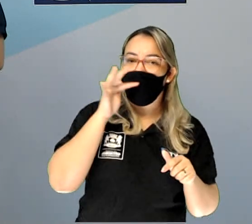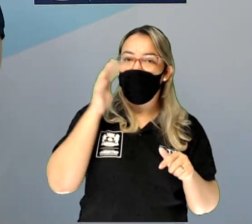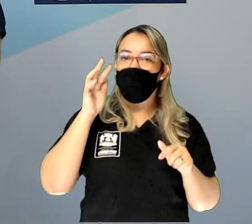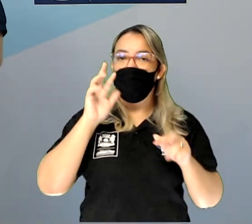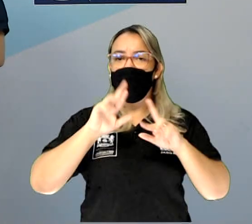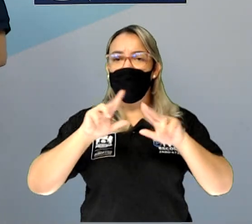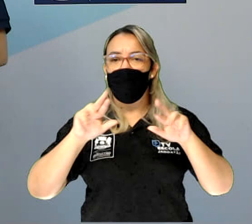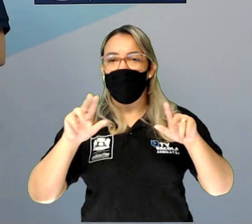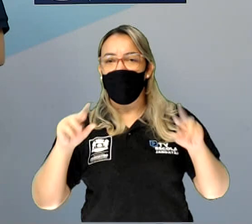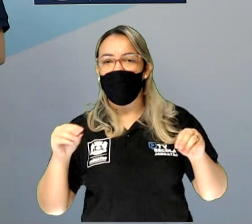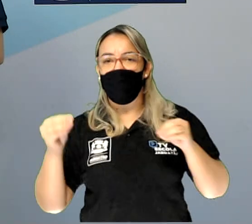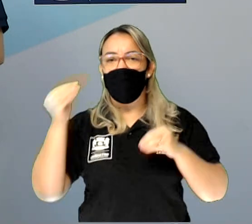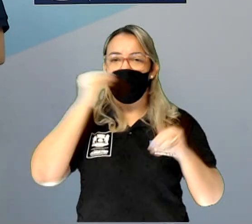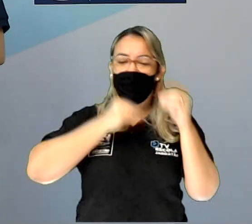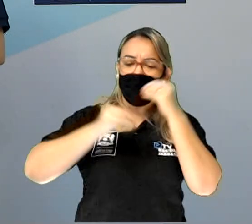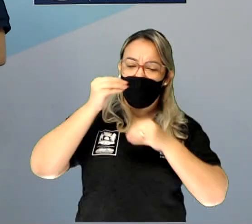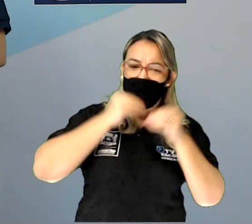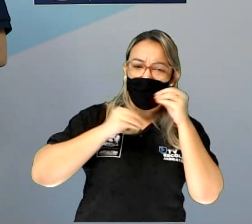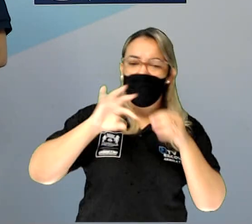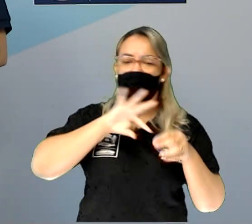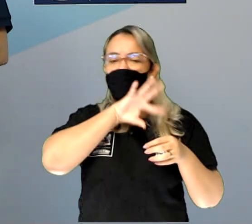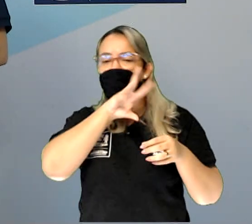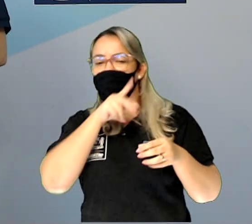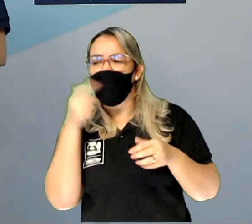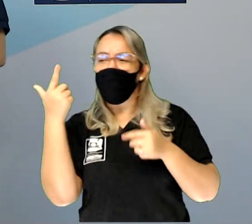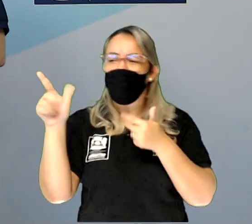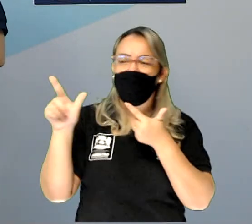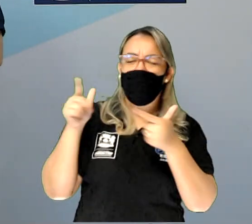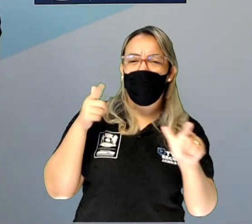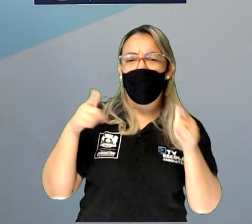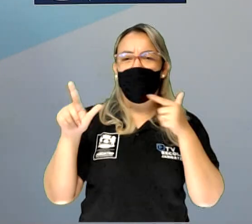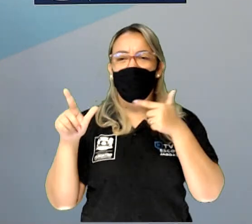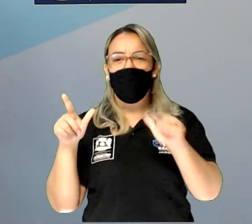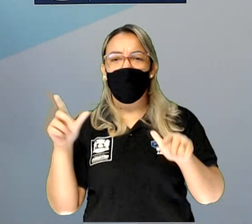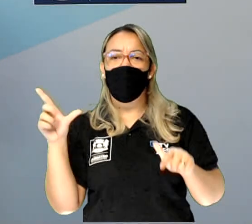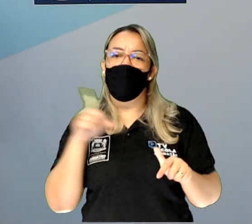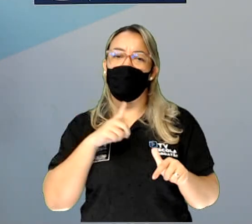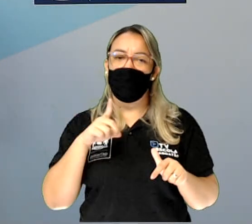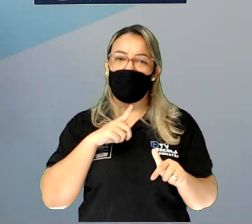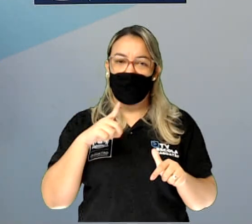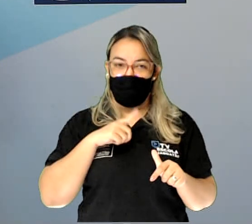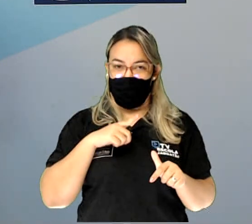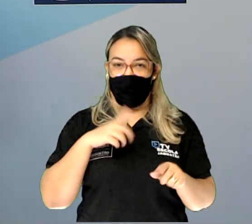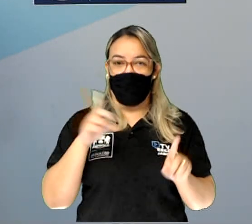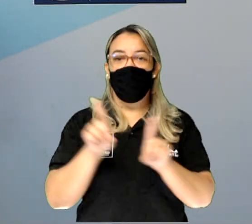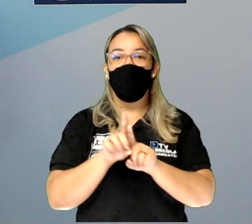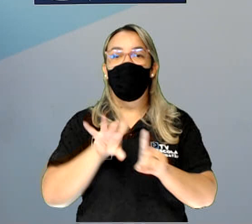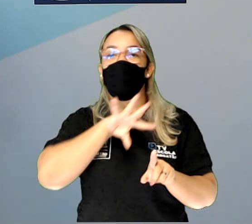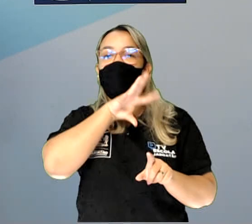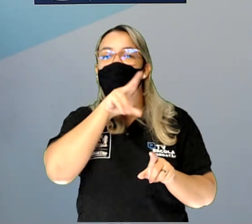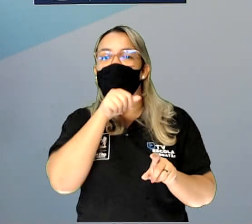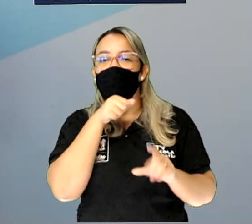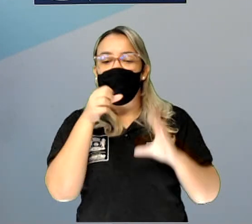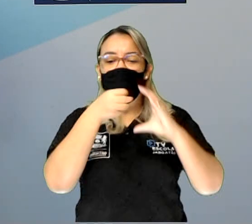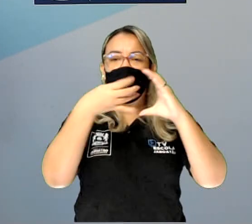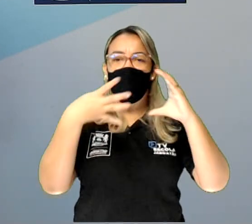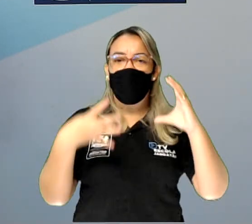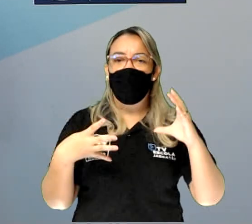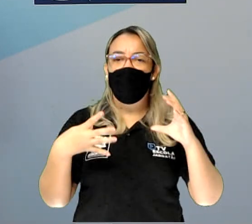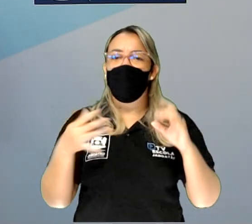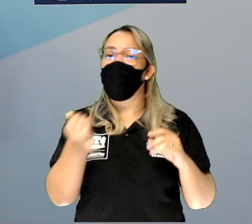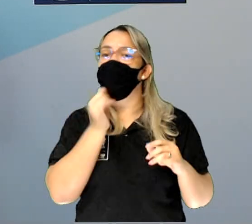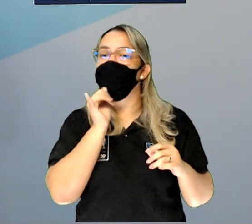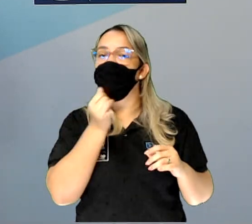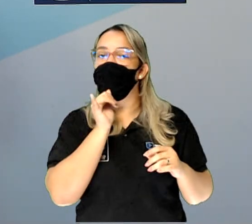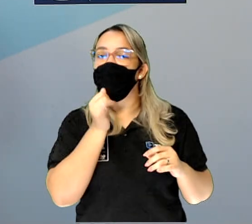que servem de alimentos para outros animais, né, e tem animais que são característicos dessa região. Por